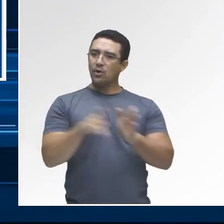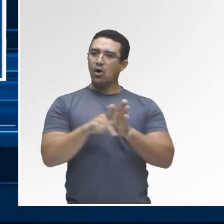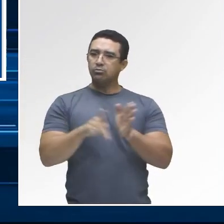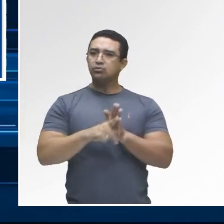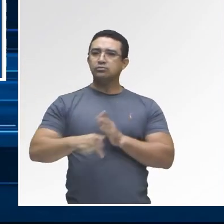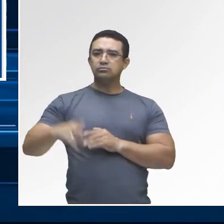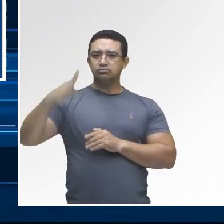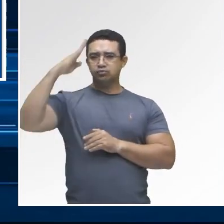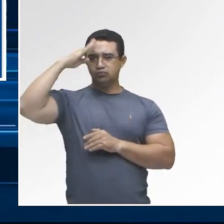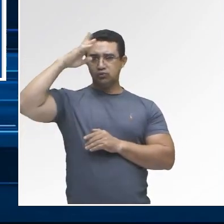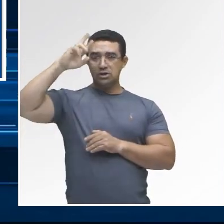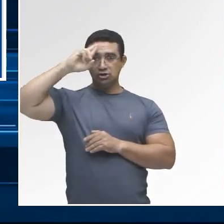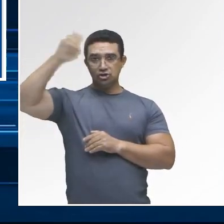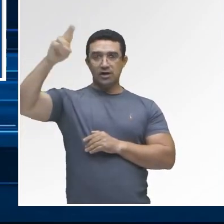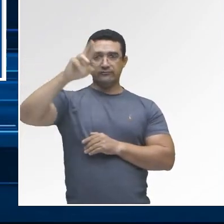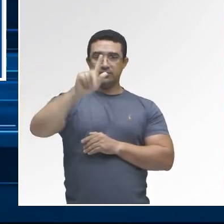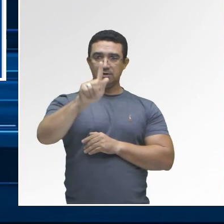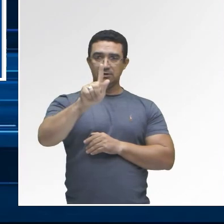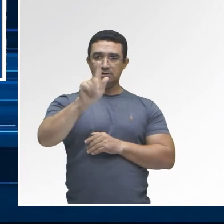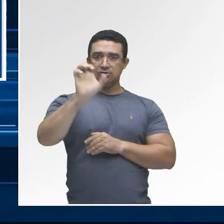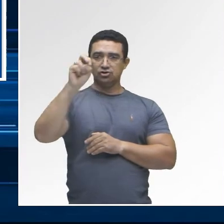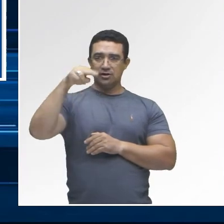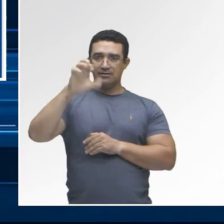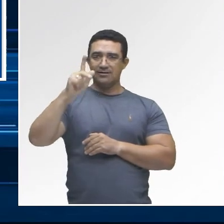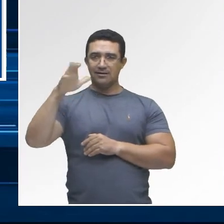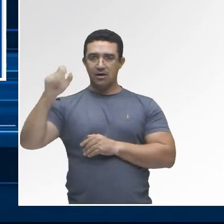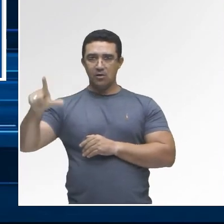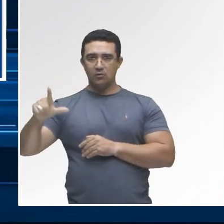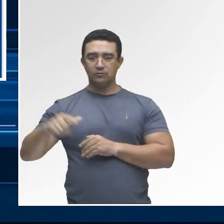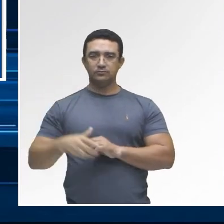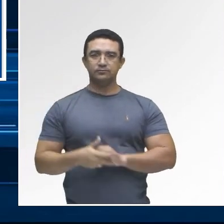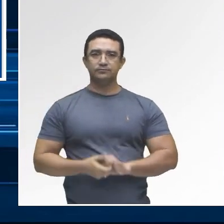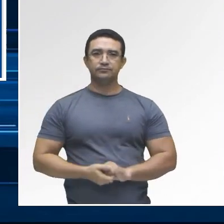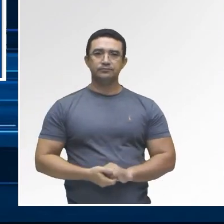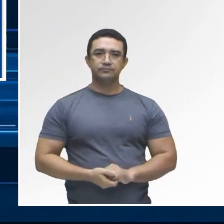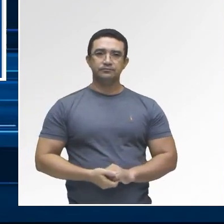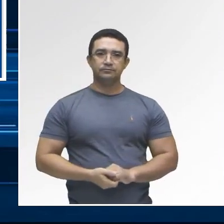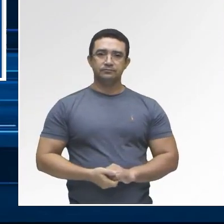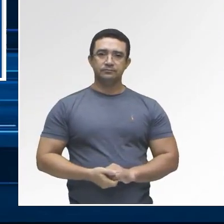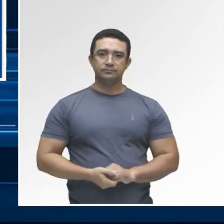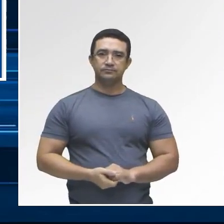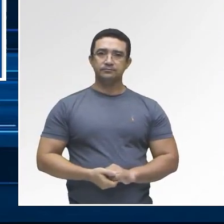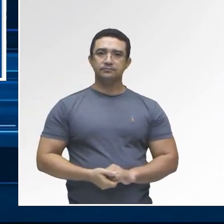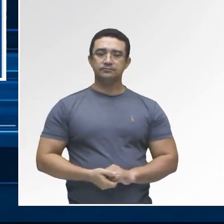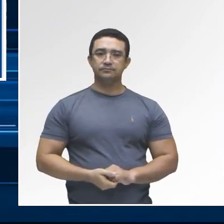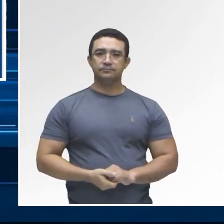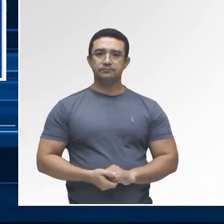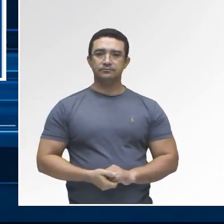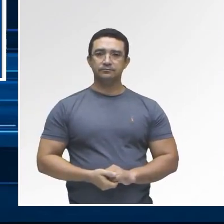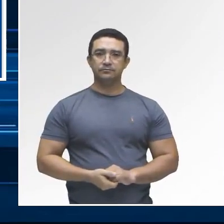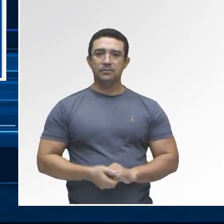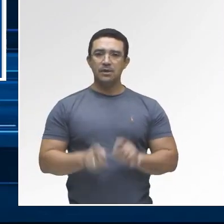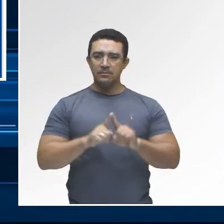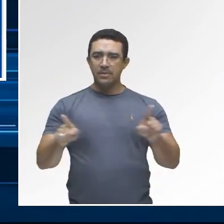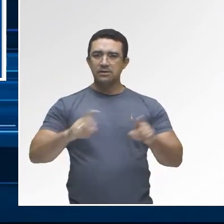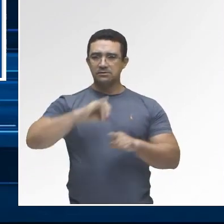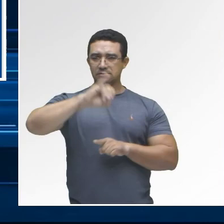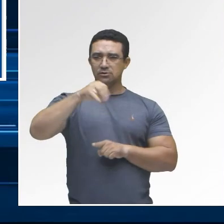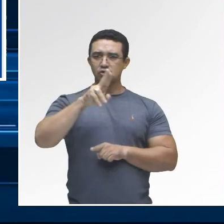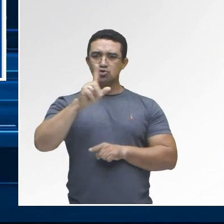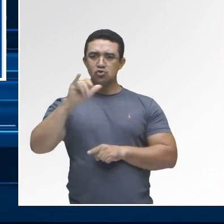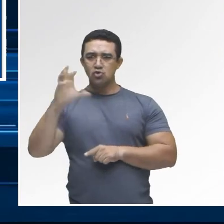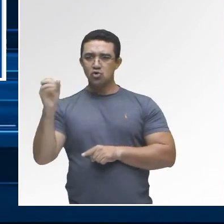e Crácio. Júlio César que tem várias histórias, infelizmente a gente vai ter que parar por aqui, tá? Mas o Júlio César que vai